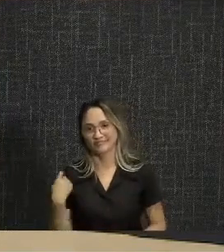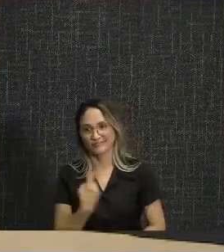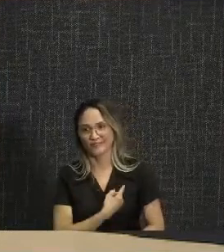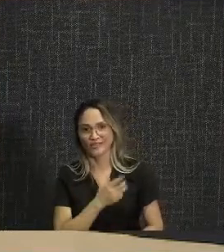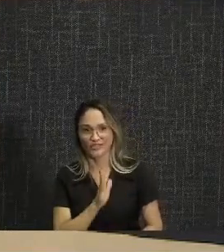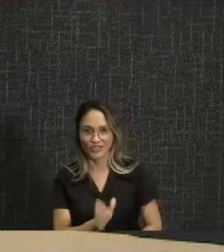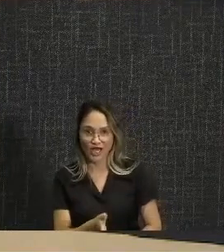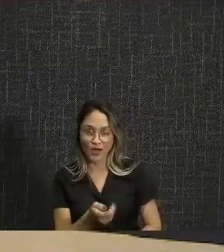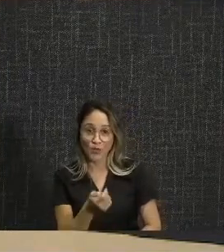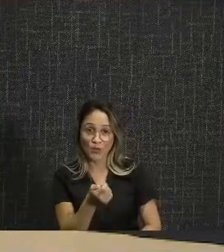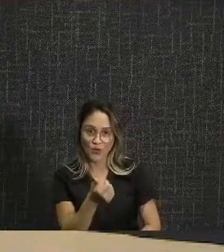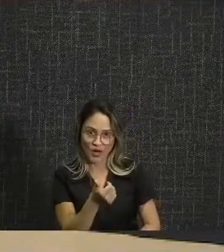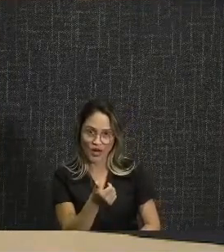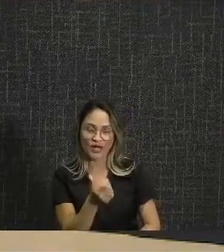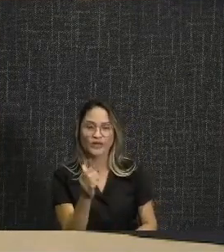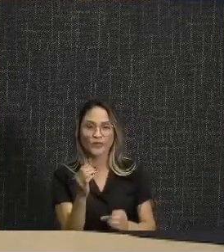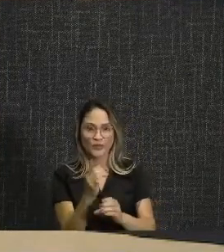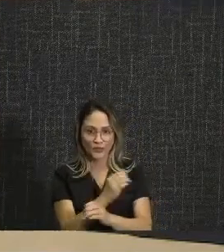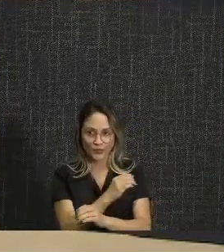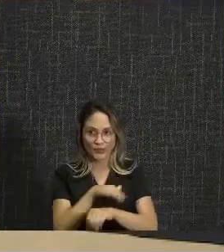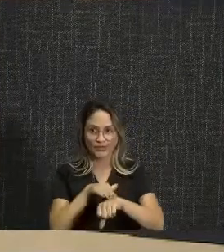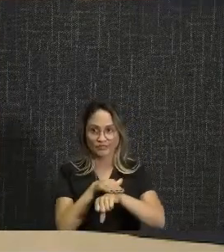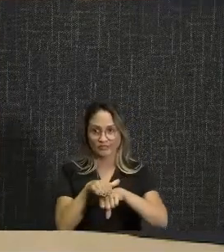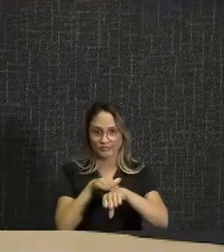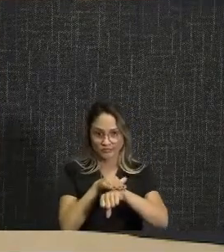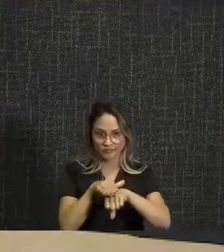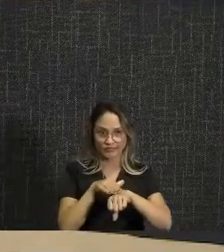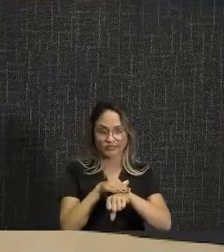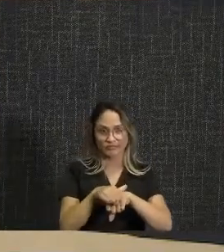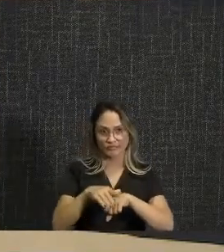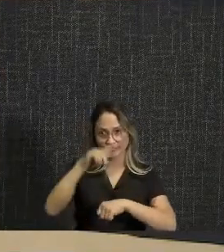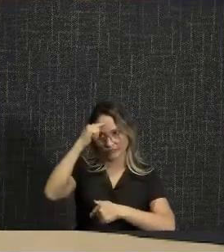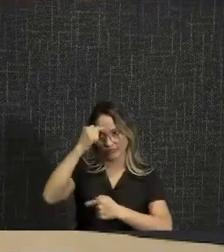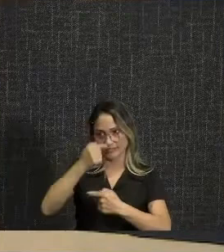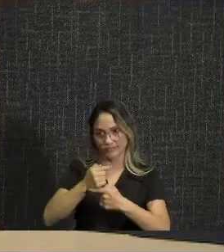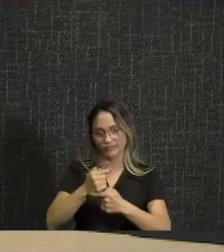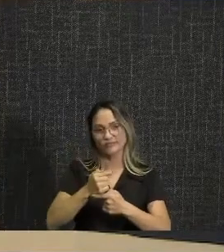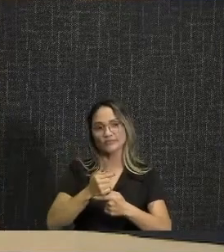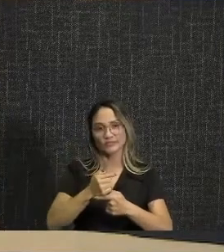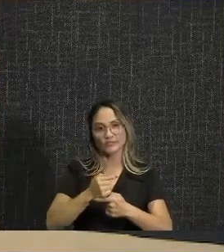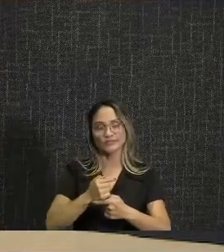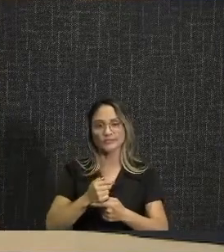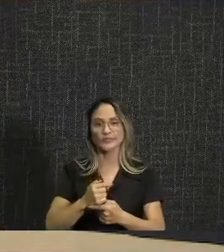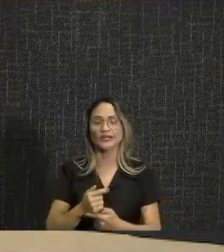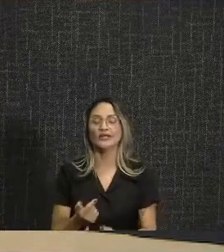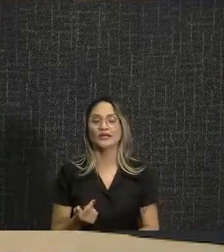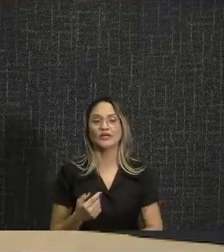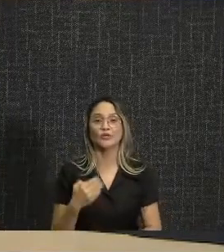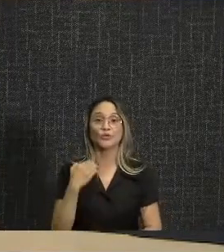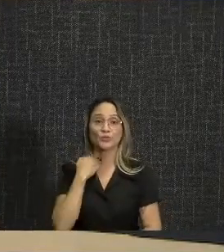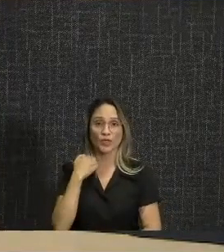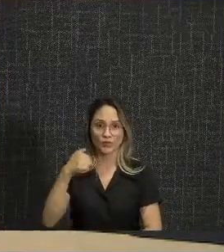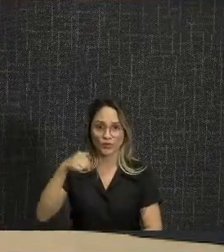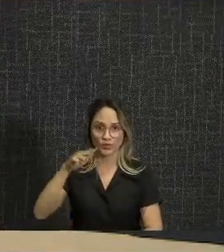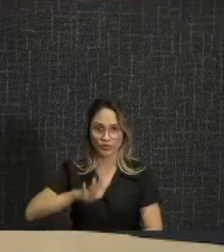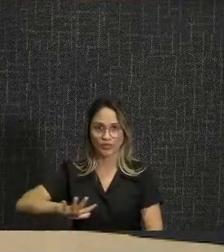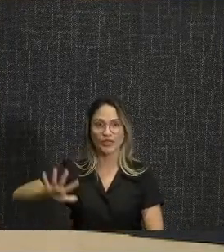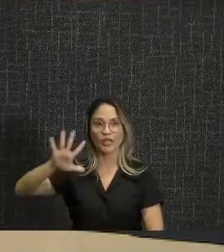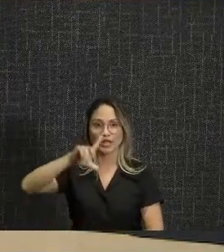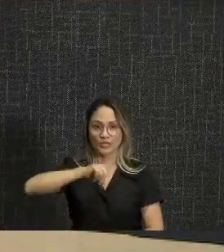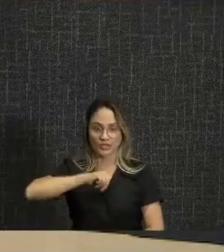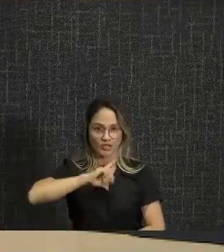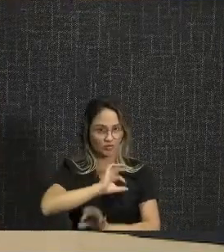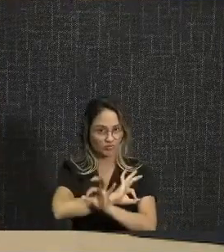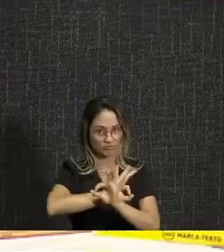a conversa com o economista-chefe do Banco do Nordeste, Luiz Esteves, que está trazendo excelentes contribuições para